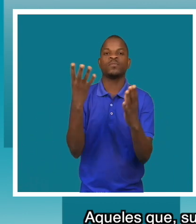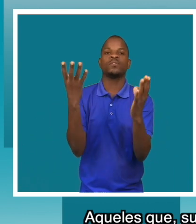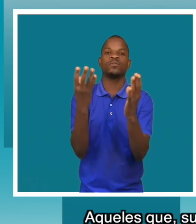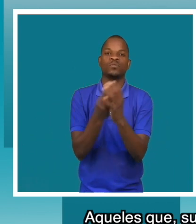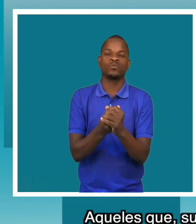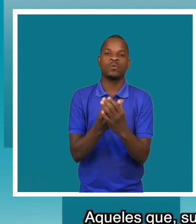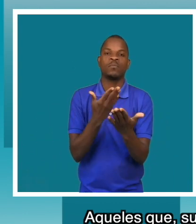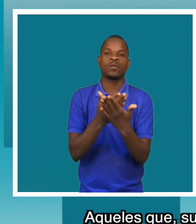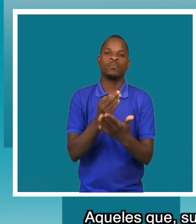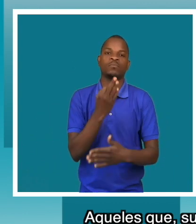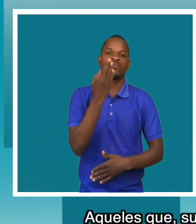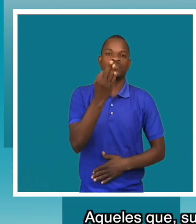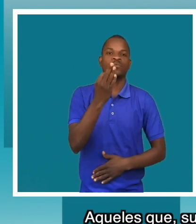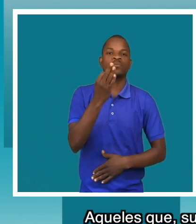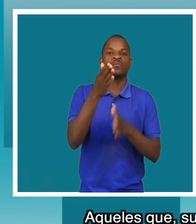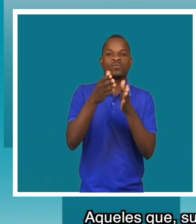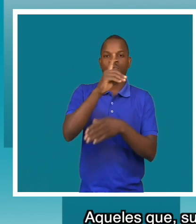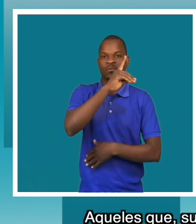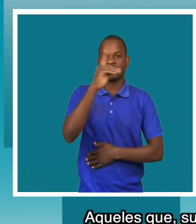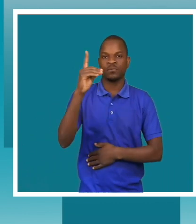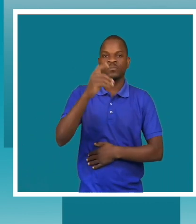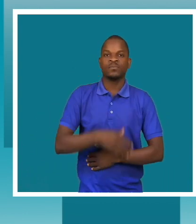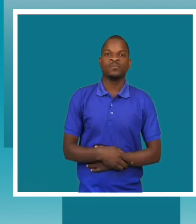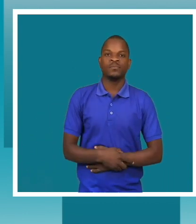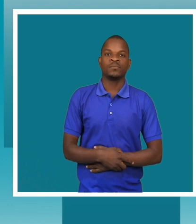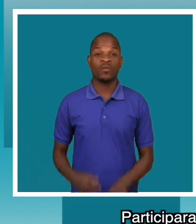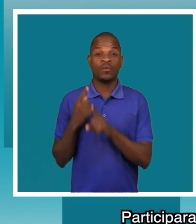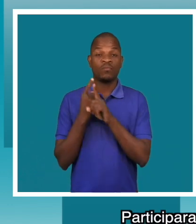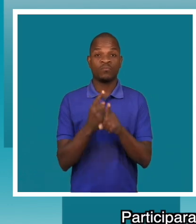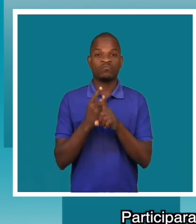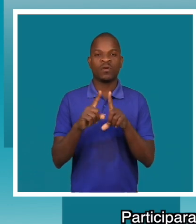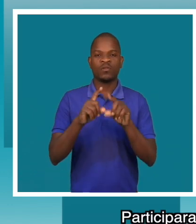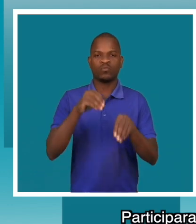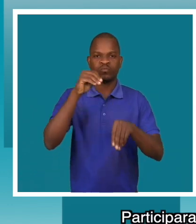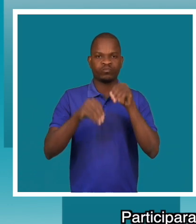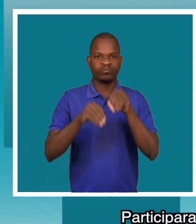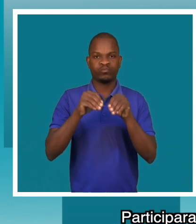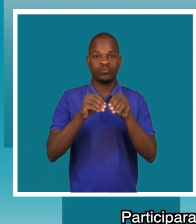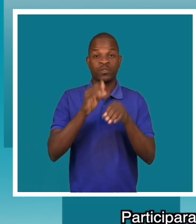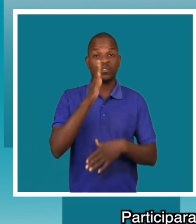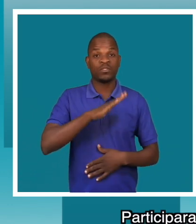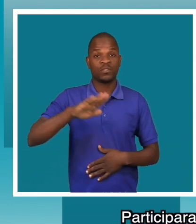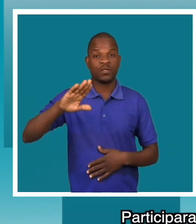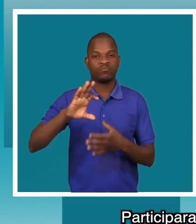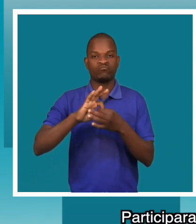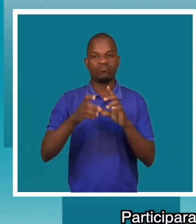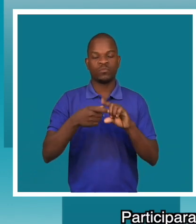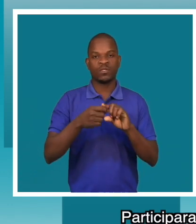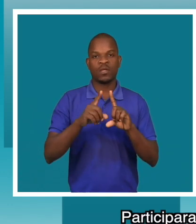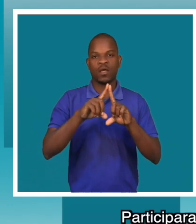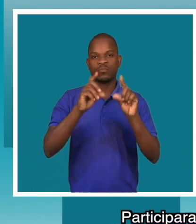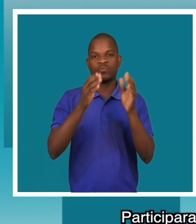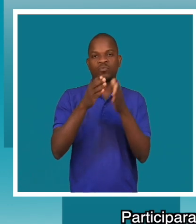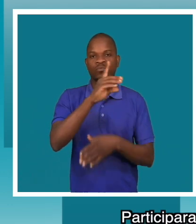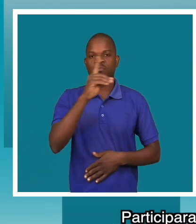colaborar na medida possível para o bem da pessoa com deficiência. Participaram na Assembleia Geral do Comitê Paralímpico cerca